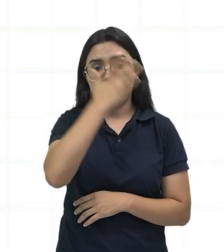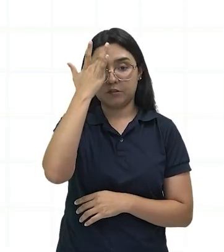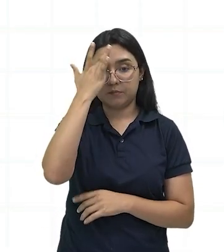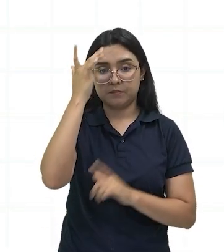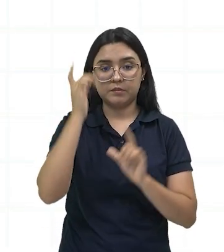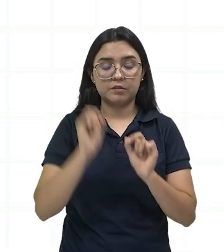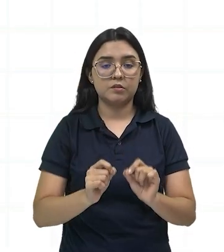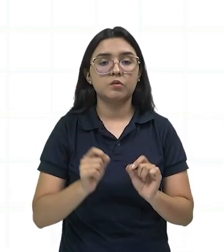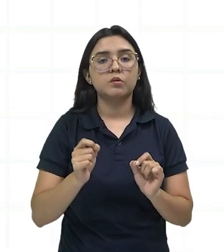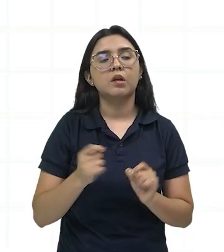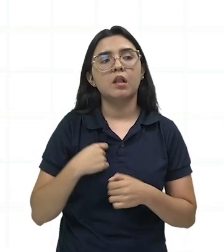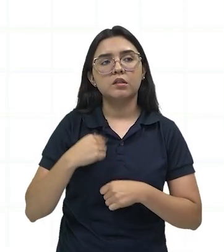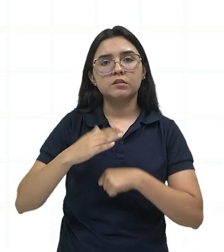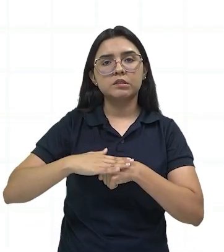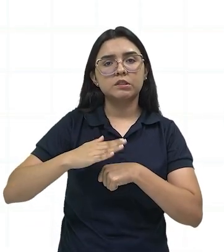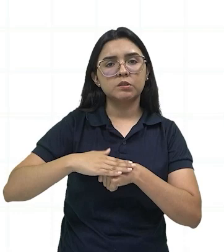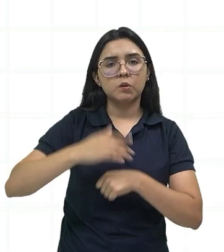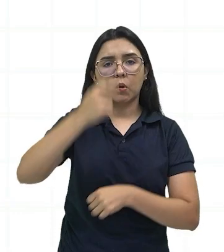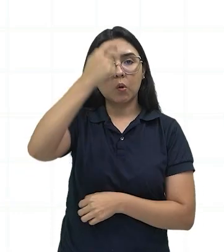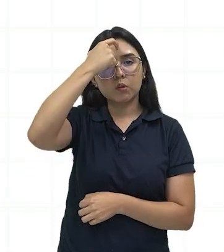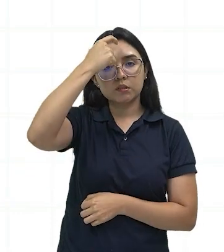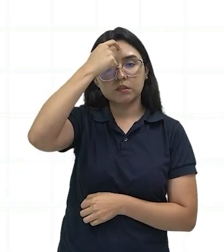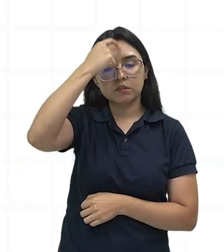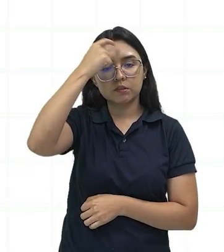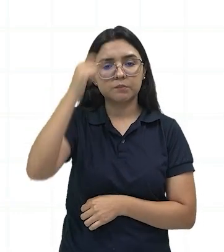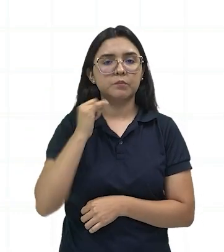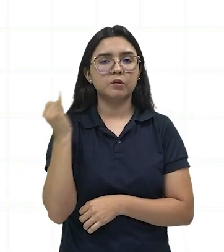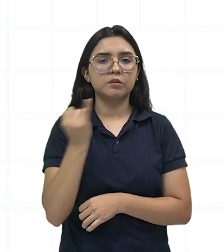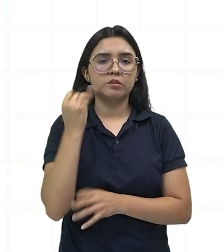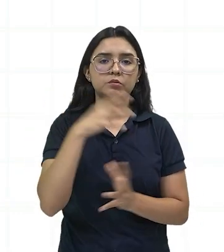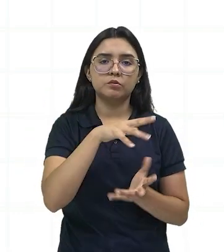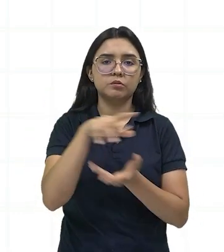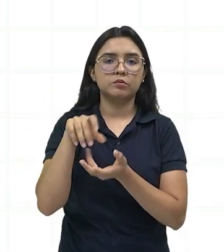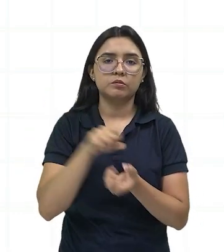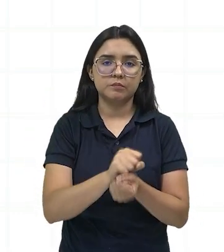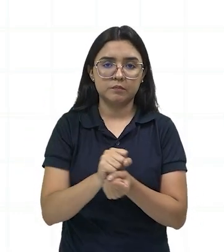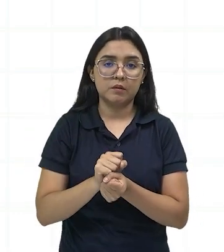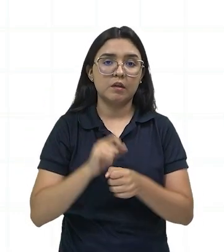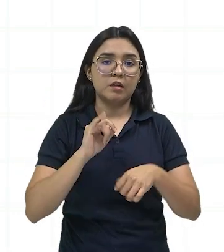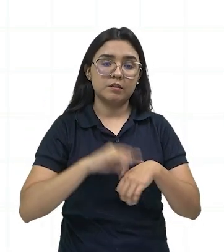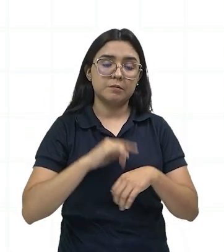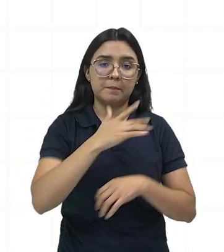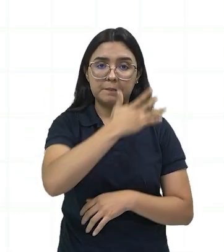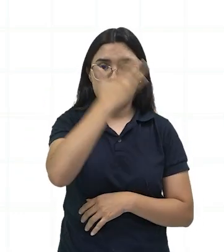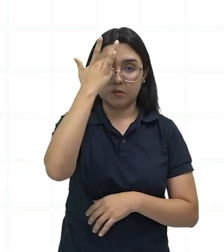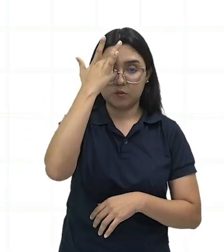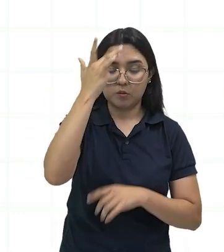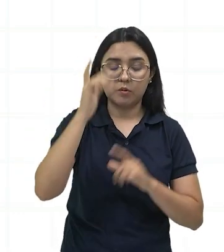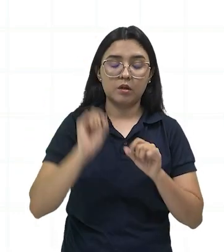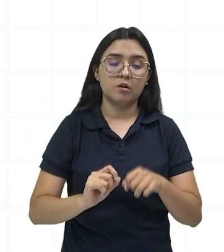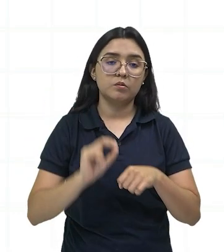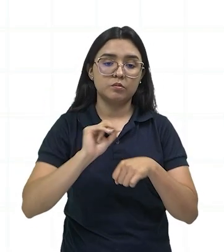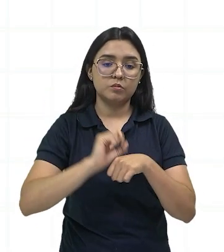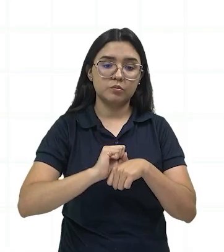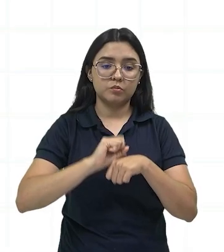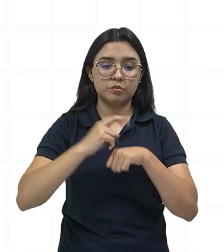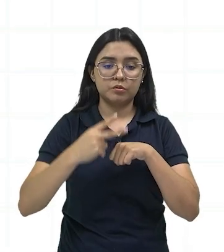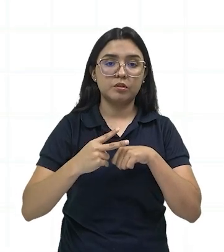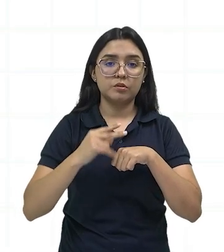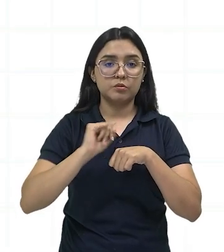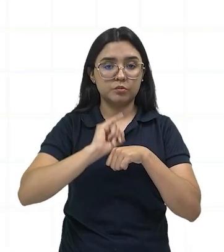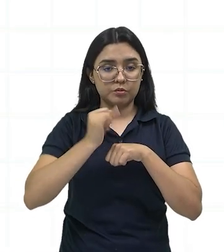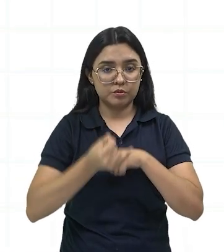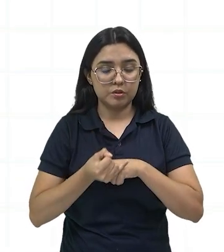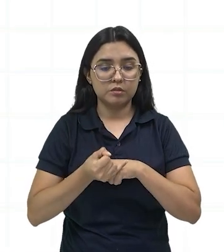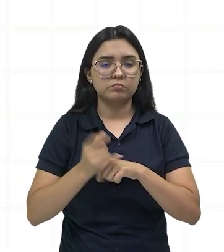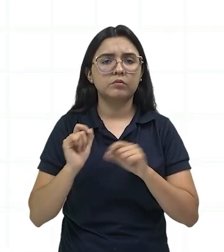se conscientizam sobre a importância da sustentabilidade. Então, as pessoas é o sujeito, praticam a ação de conscientizar. Quem eles